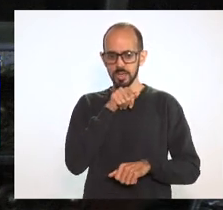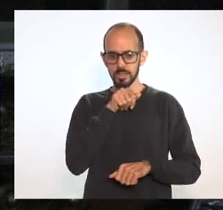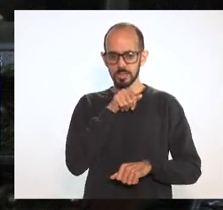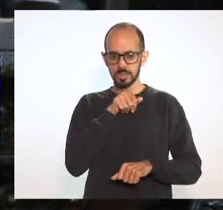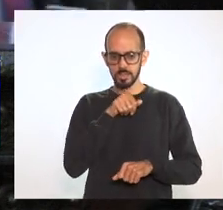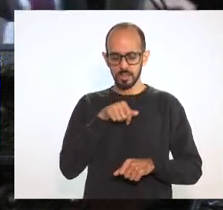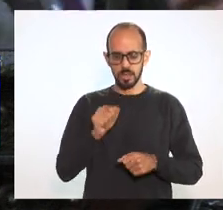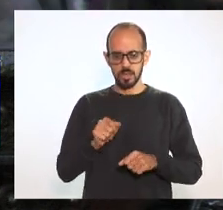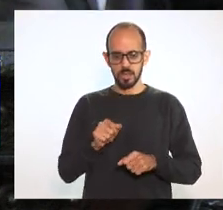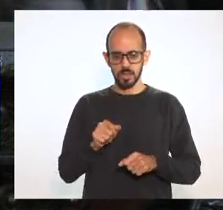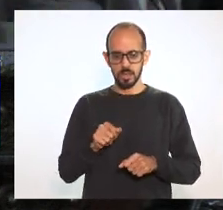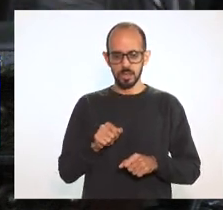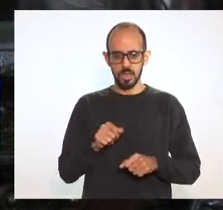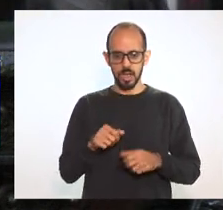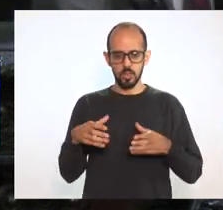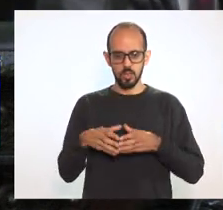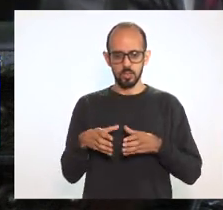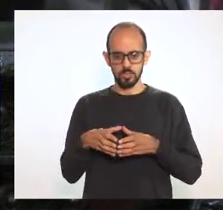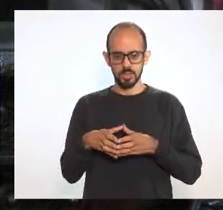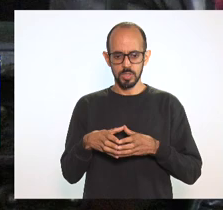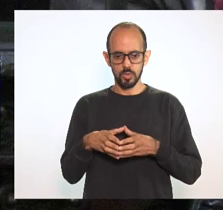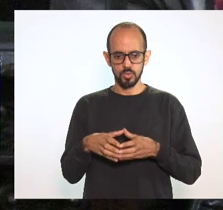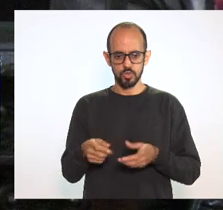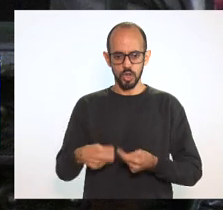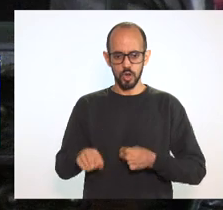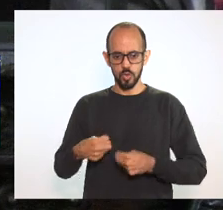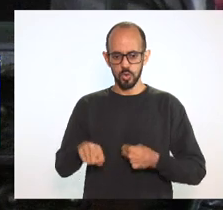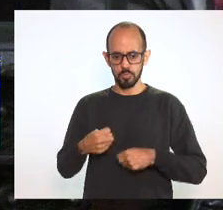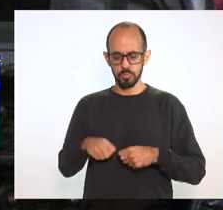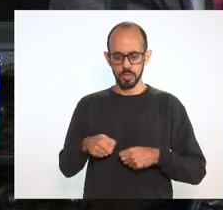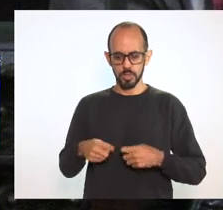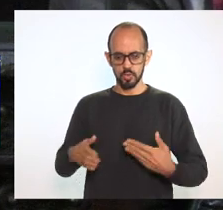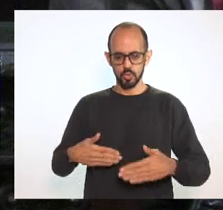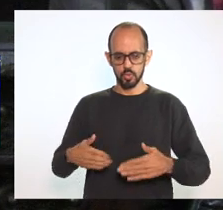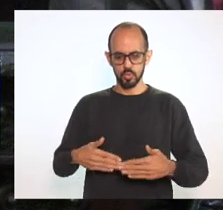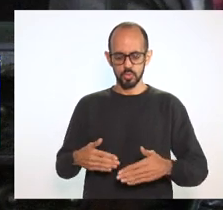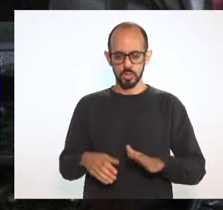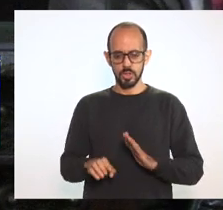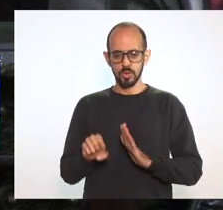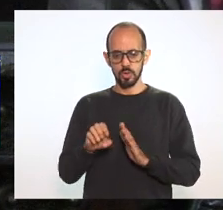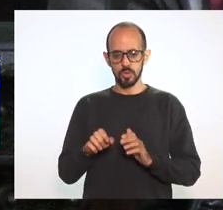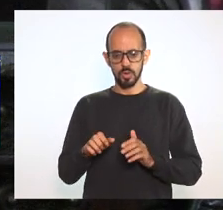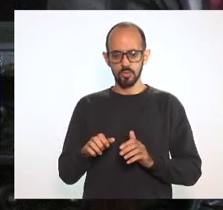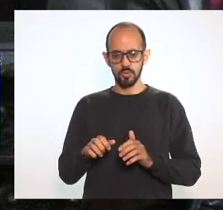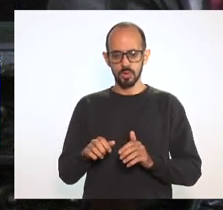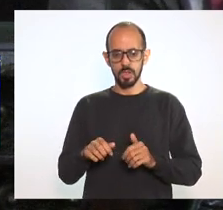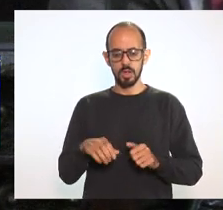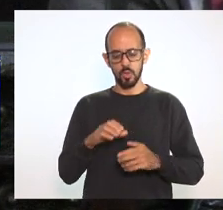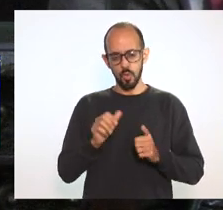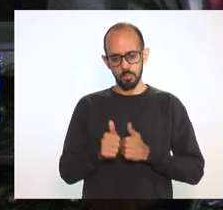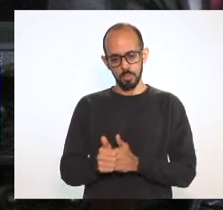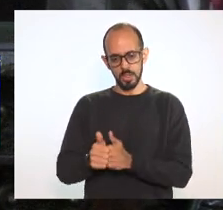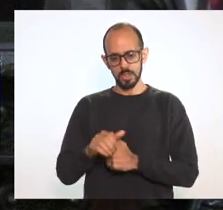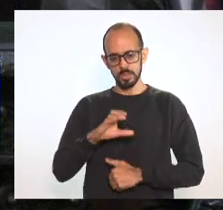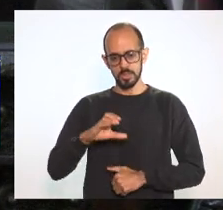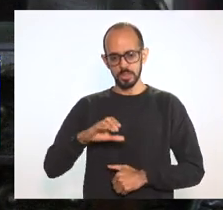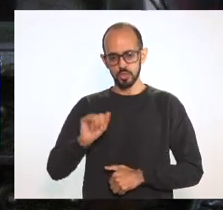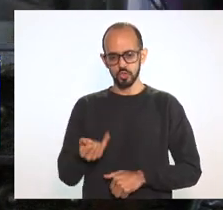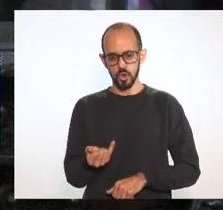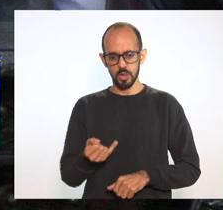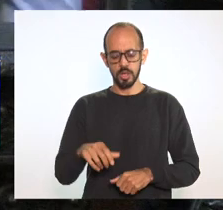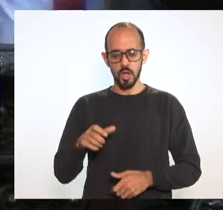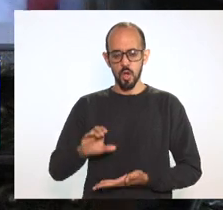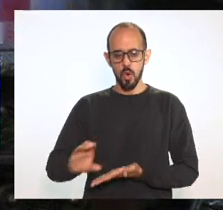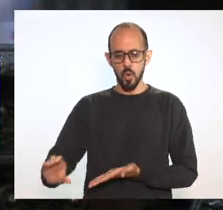Comissão de Economia, Indústria e Comércio, favorável com substitutivo da CCJ. De orçamento,